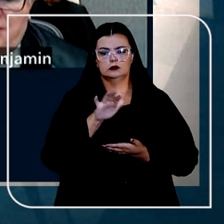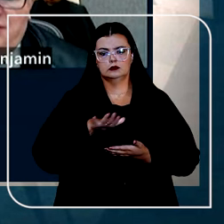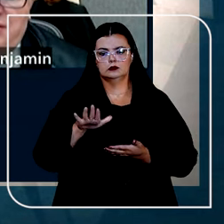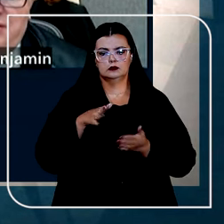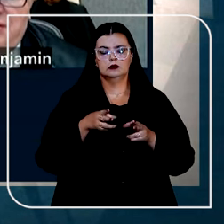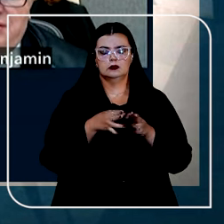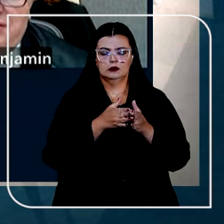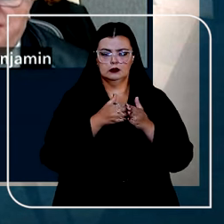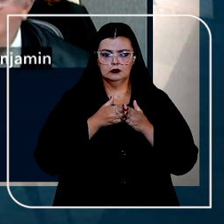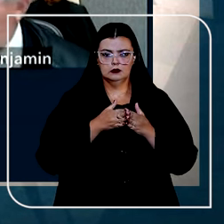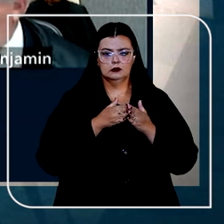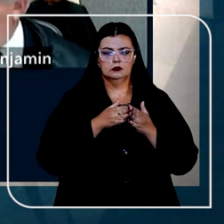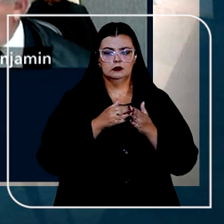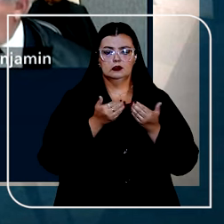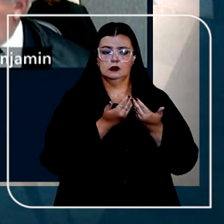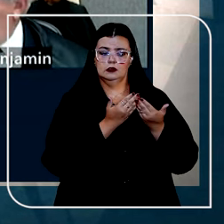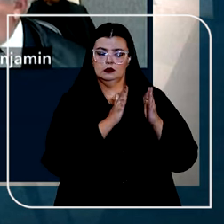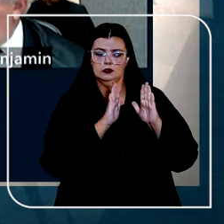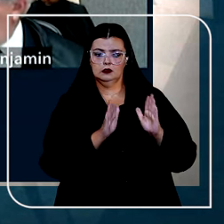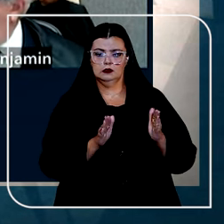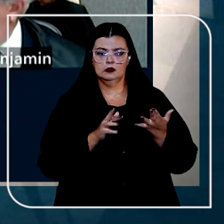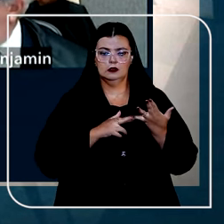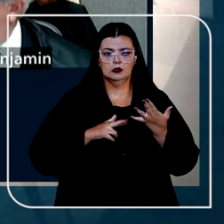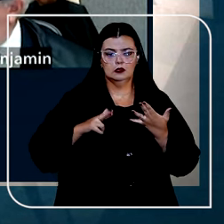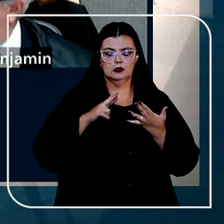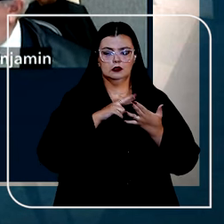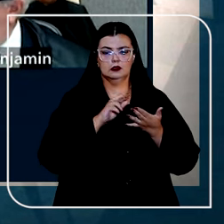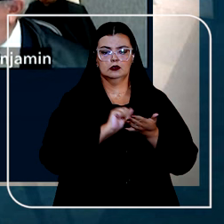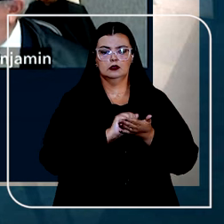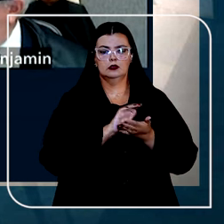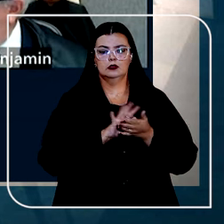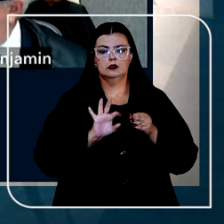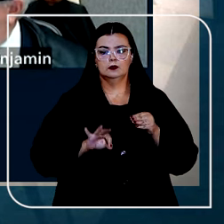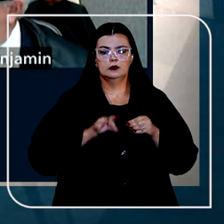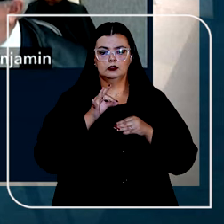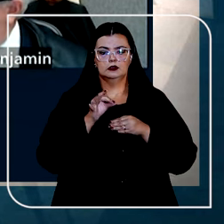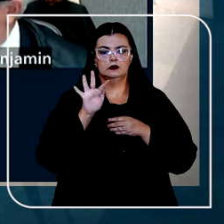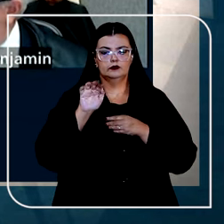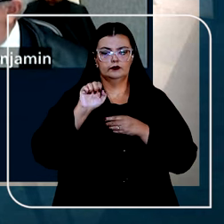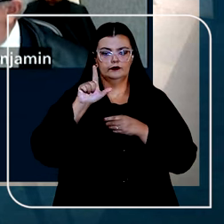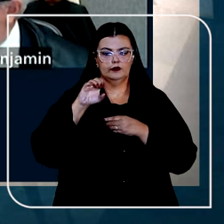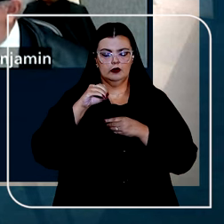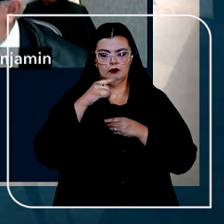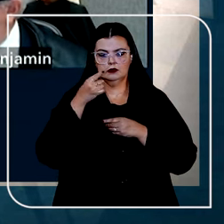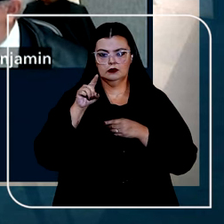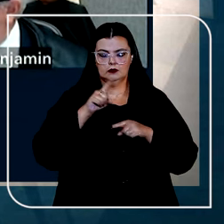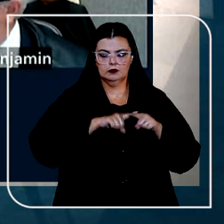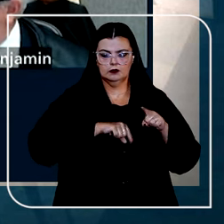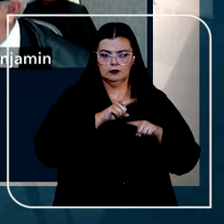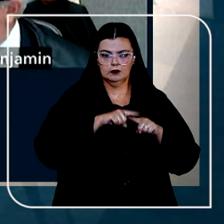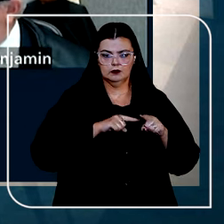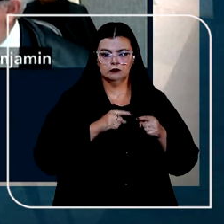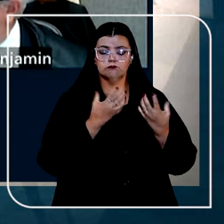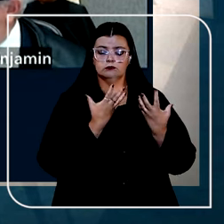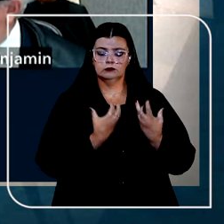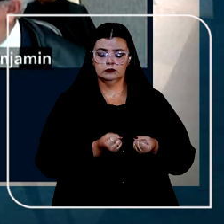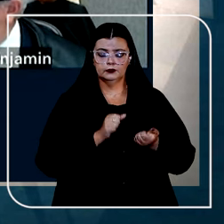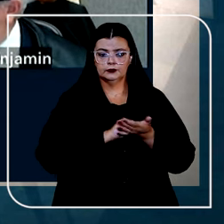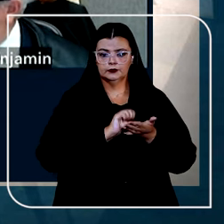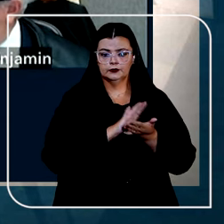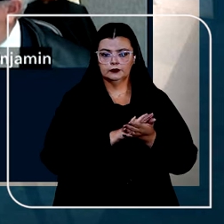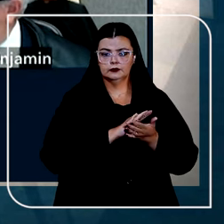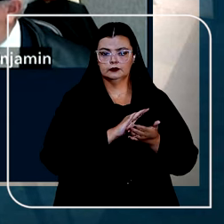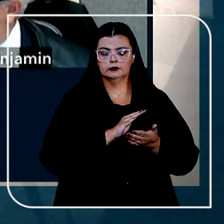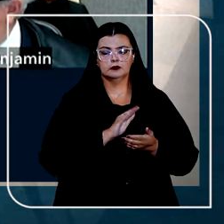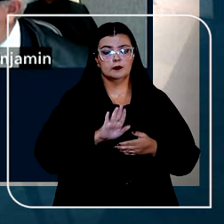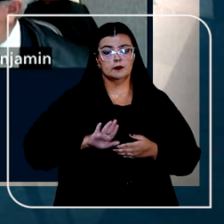a segunda turma deu provimento ao recurso o relator Ministro Francisco Falcão destacou que as mercadorias para serem beneficiadas